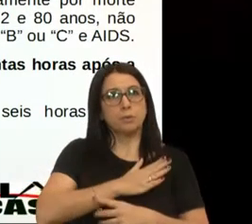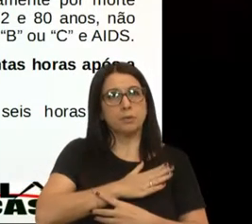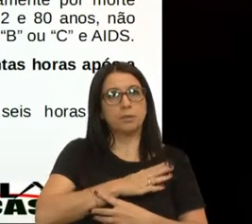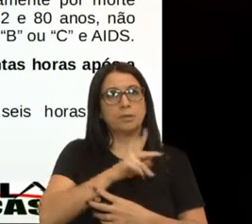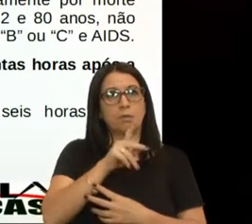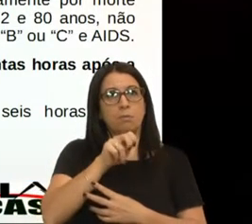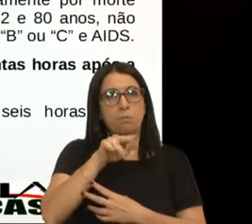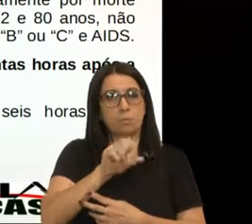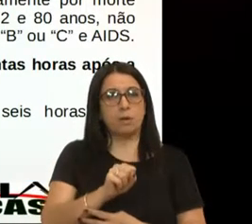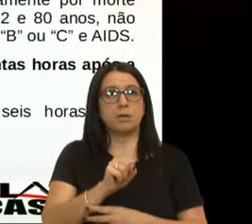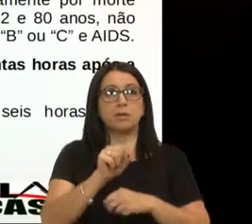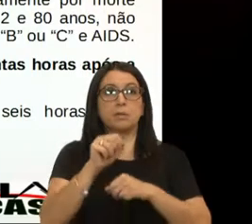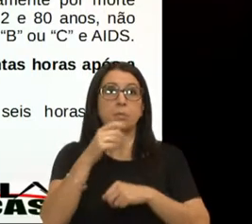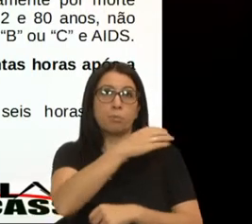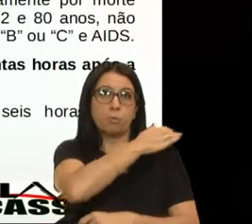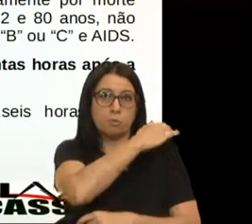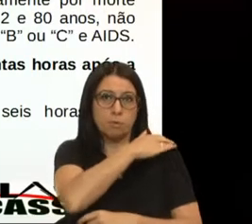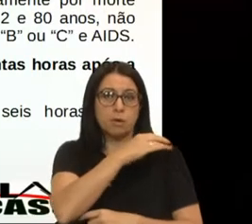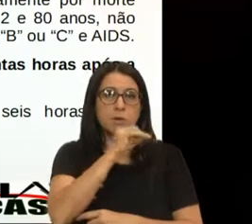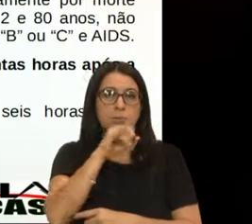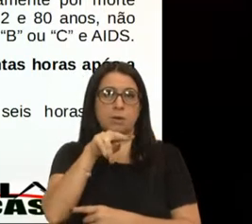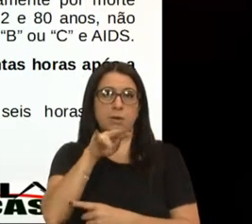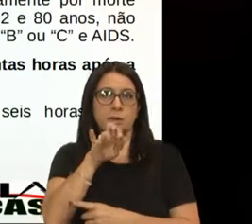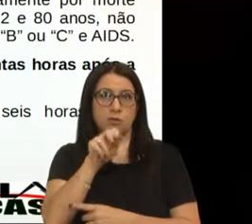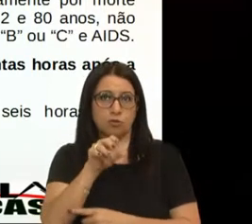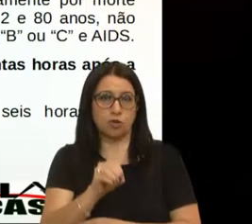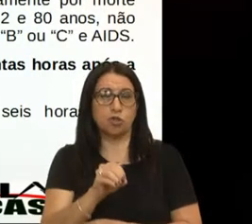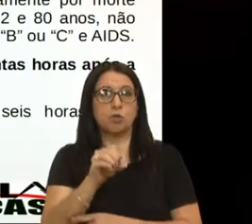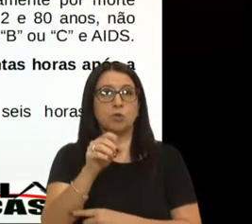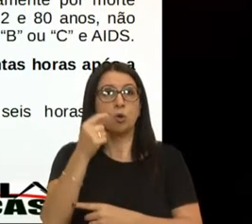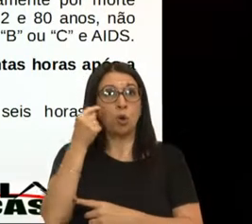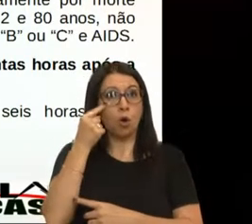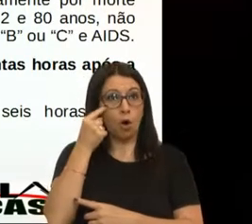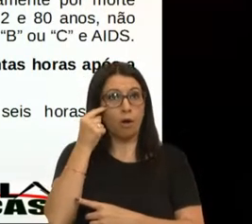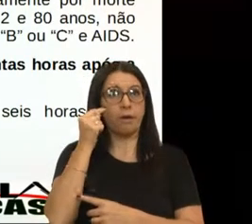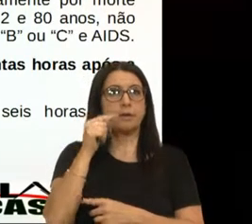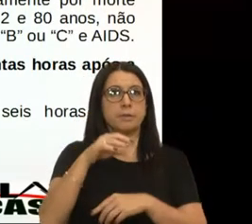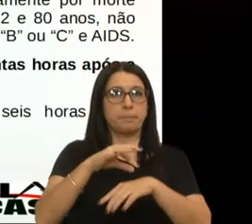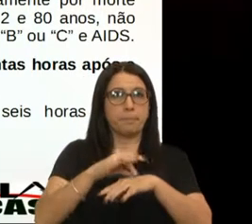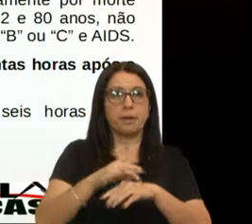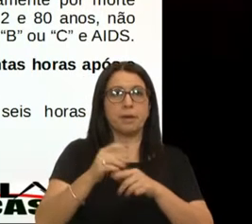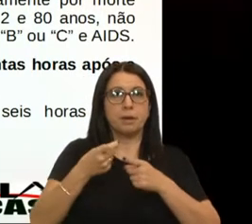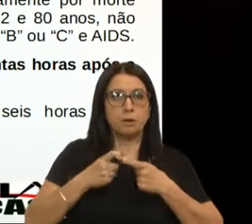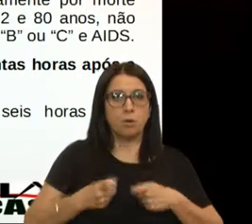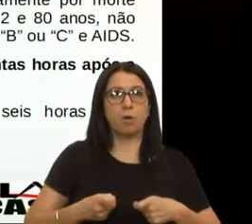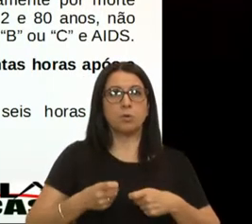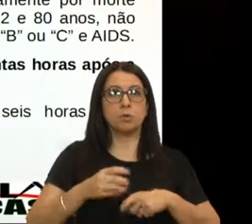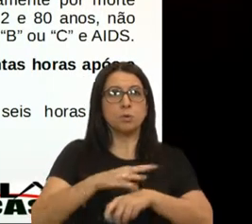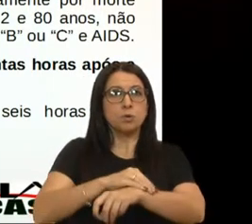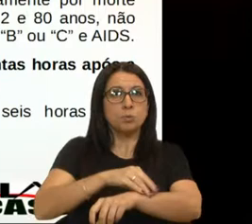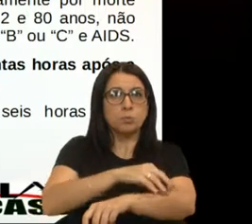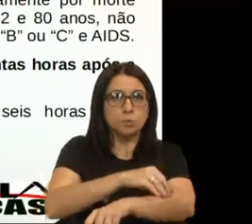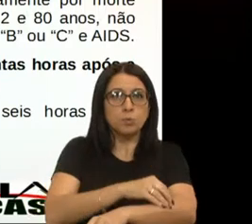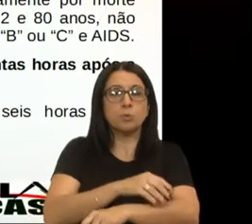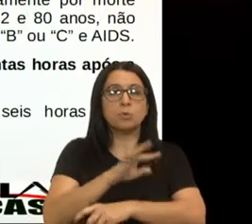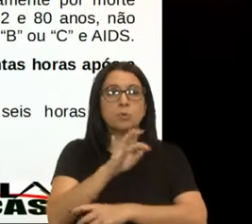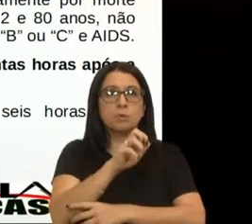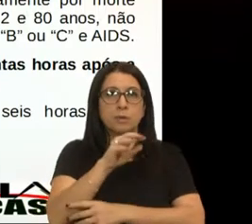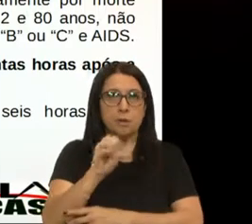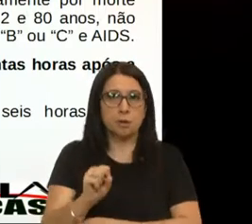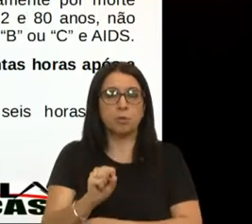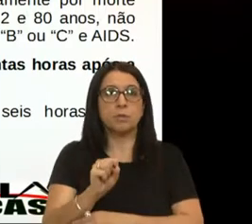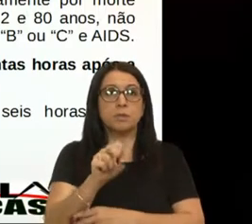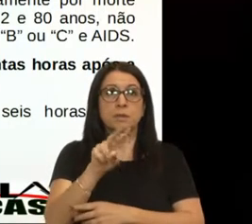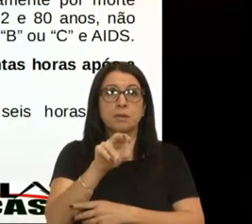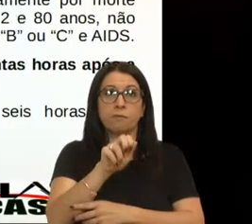córneas, pele, ossos, músculos, tendões e vasos. Antigamente se ouvia falar em transplante de coração, de córnea. Era